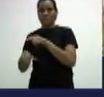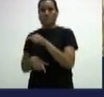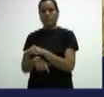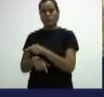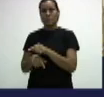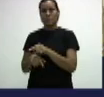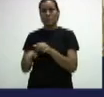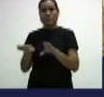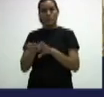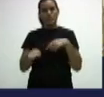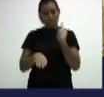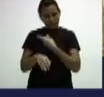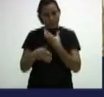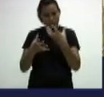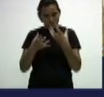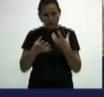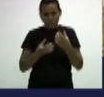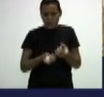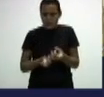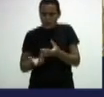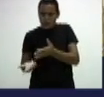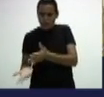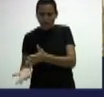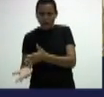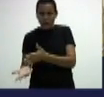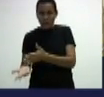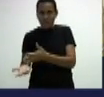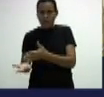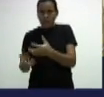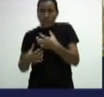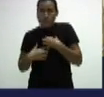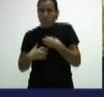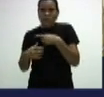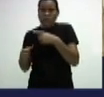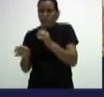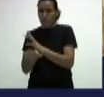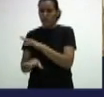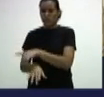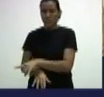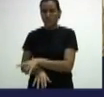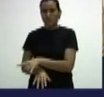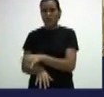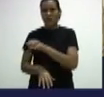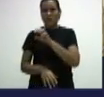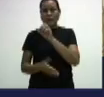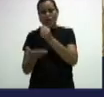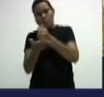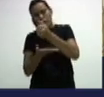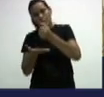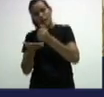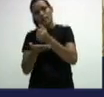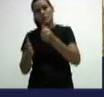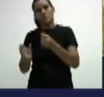deixar alguma estrutura pronta. Né? Então, nós vamos sair, mas vamos deixar um estúdio montado lá para eles. Né?